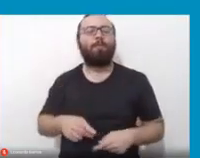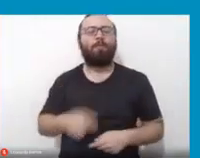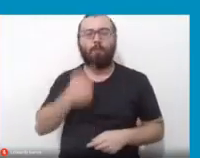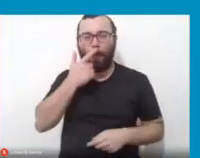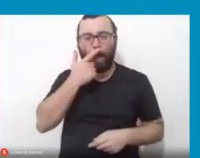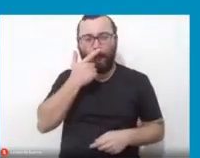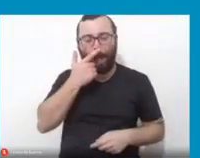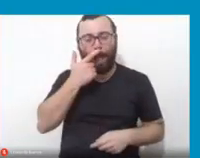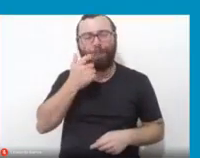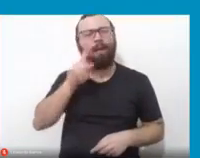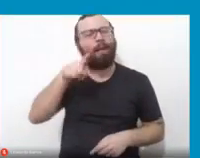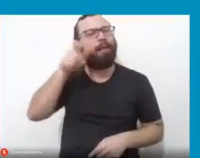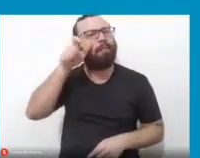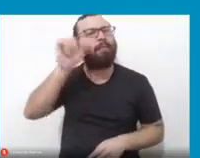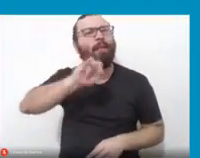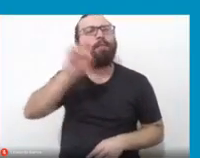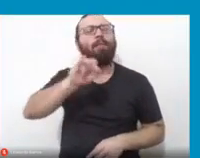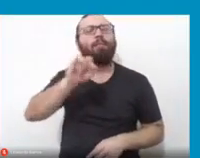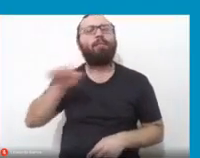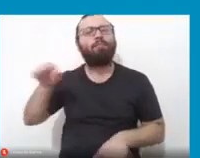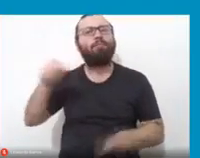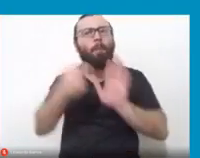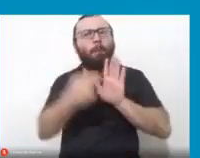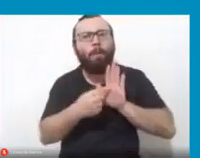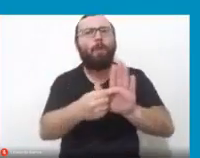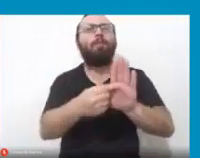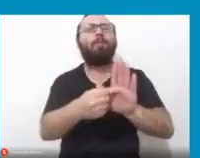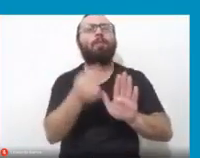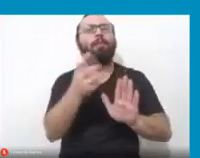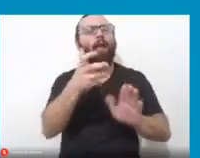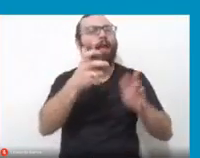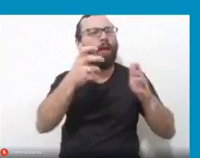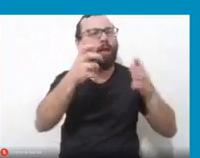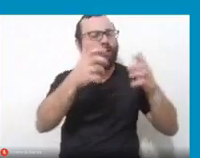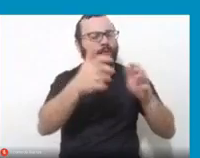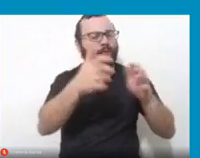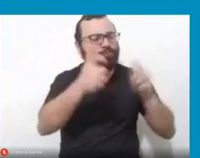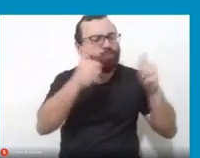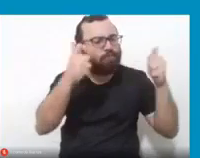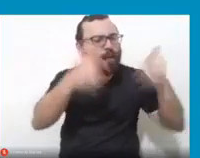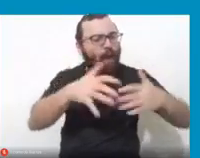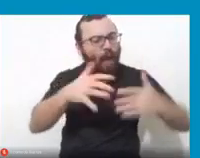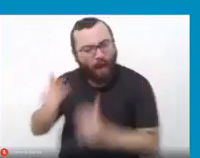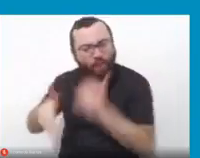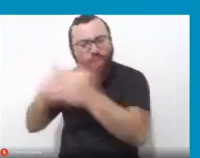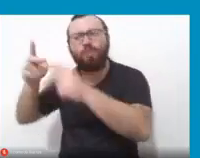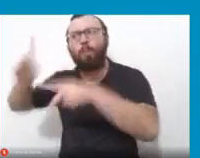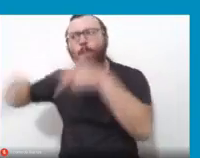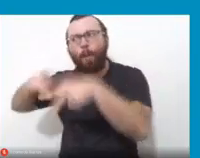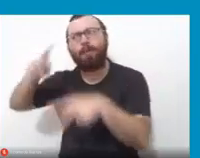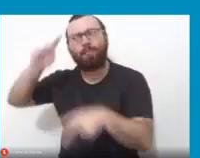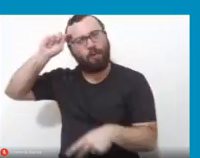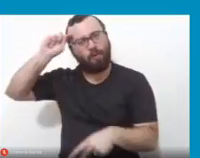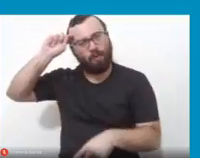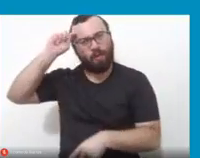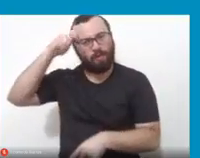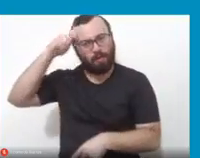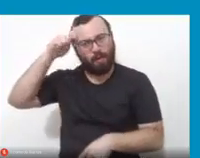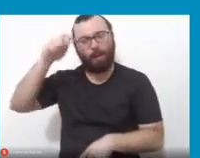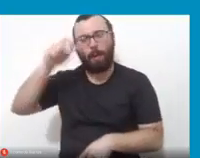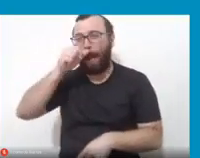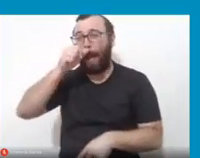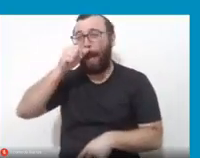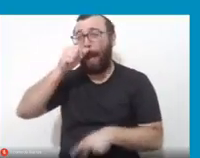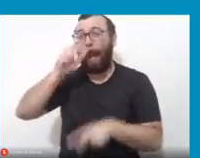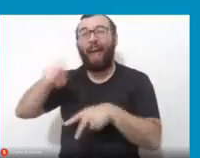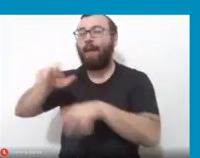ela tem muito interessante como ela evidencia, e ela quer pontuar que os avanços da população negra seriam unicamente